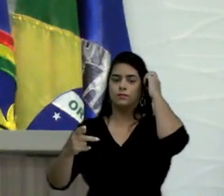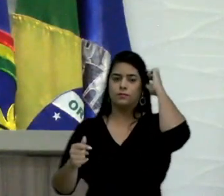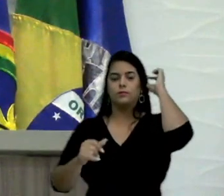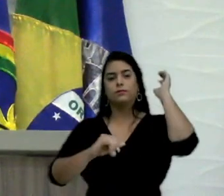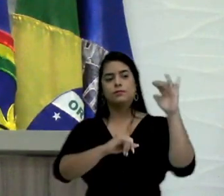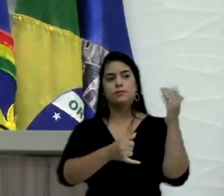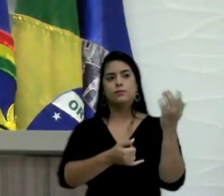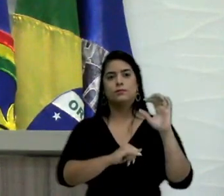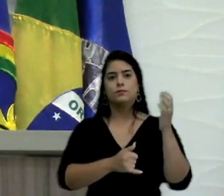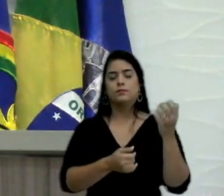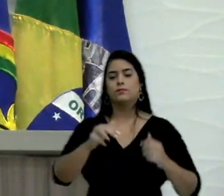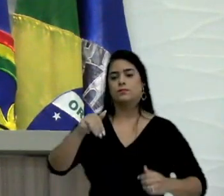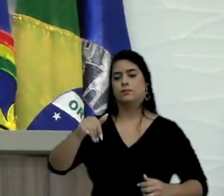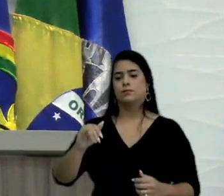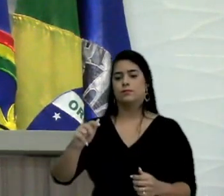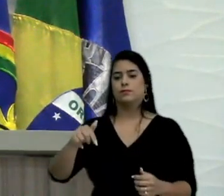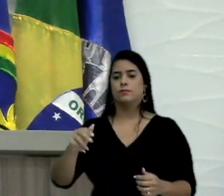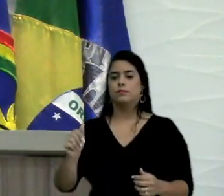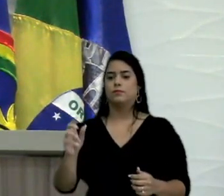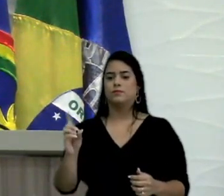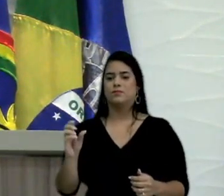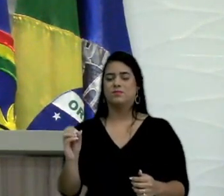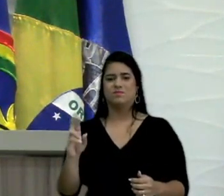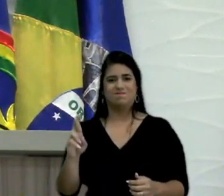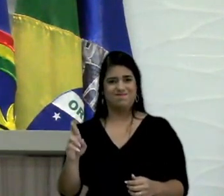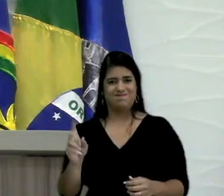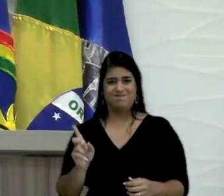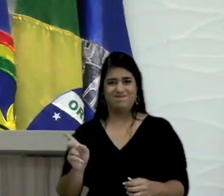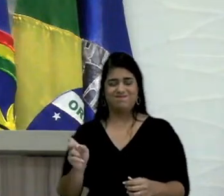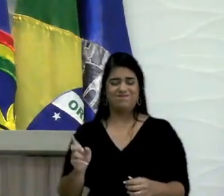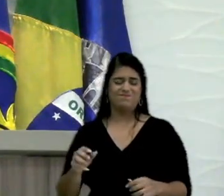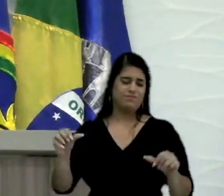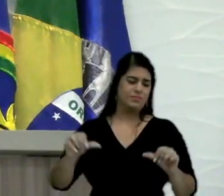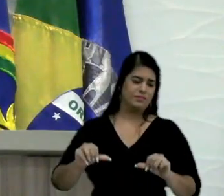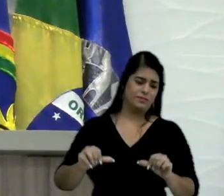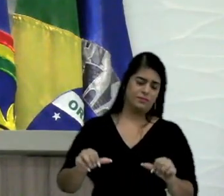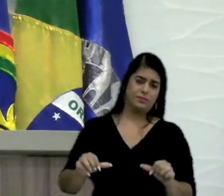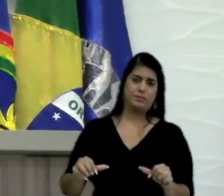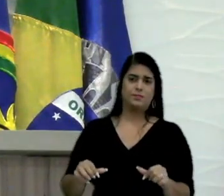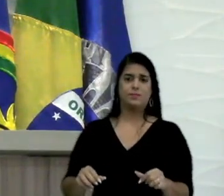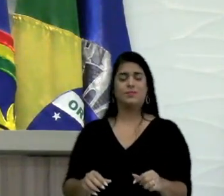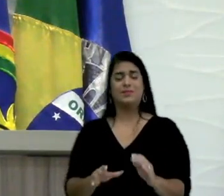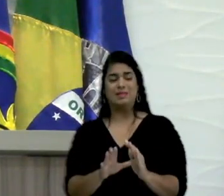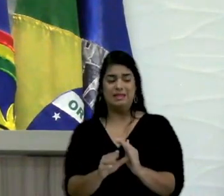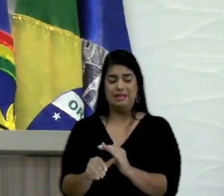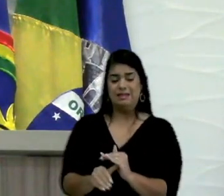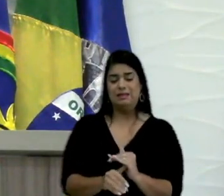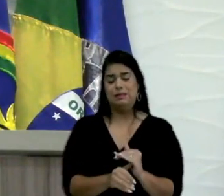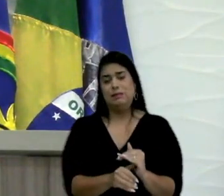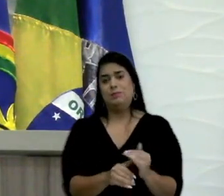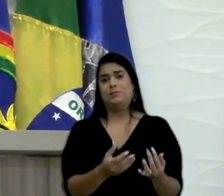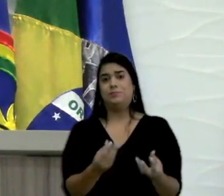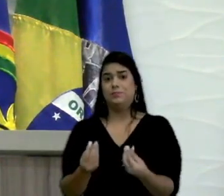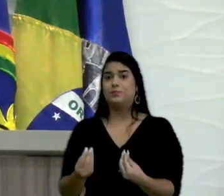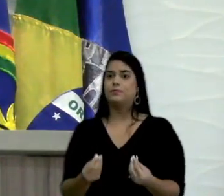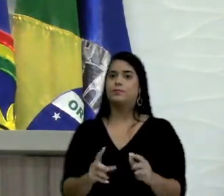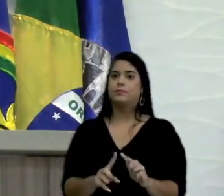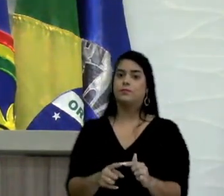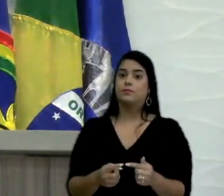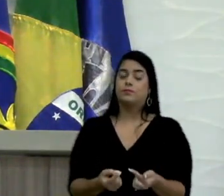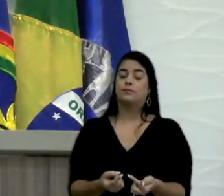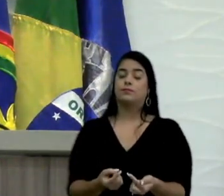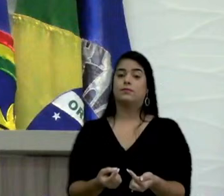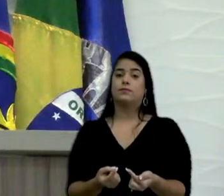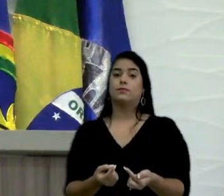minador aquela região ali tá um terror aqui também roubava muito mas é o seguinte